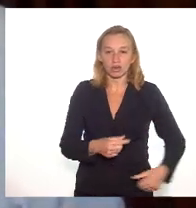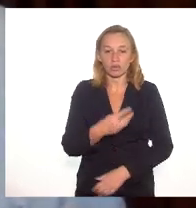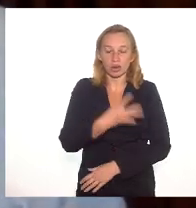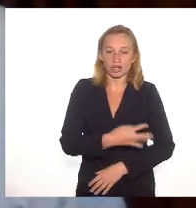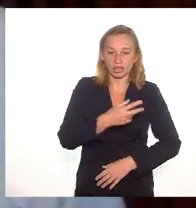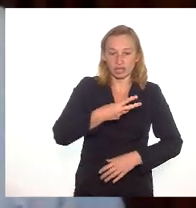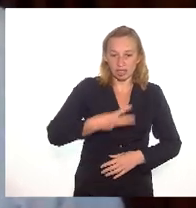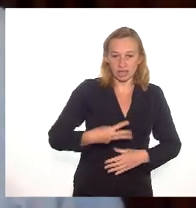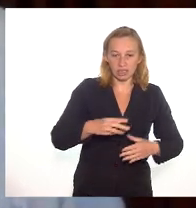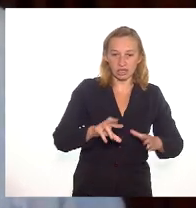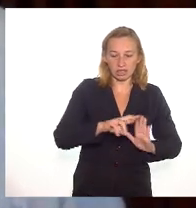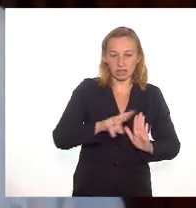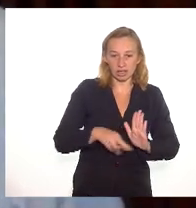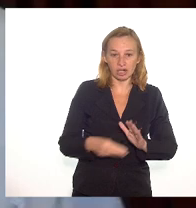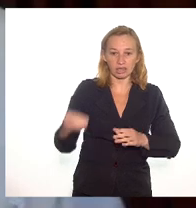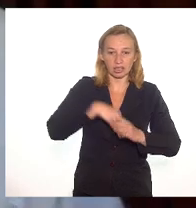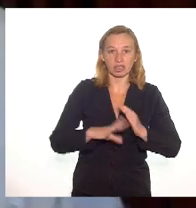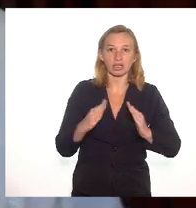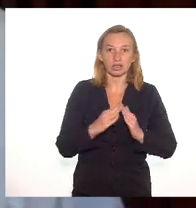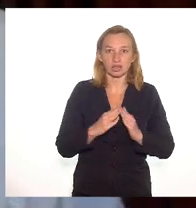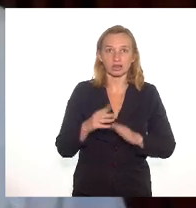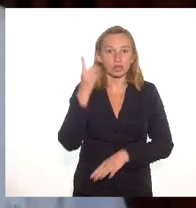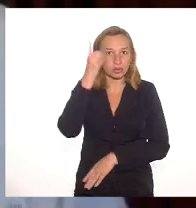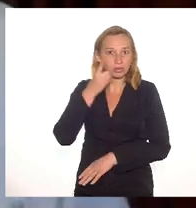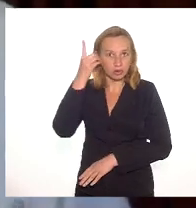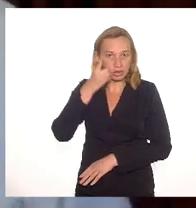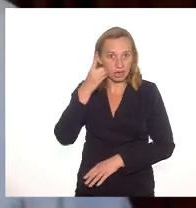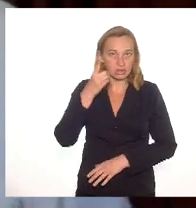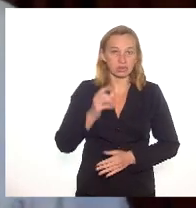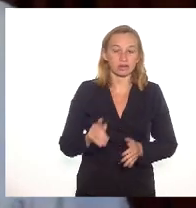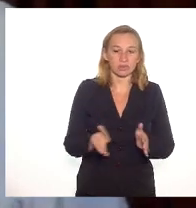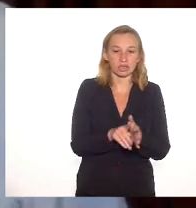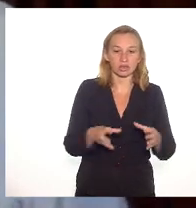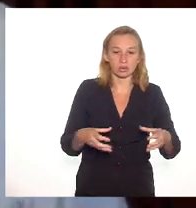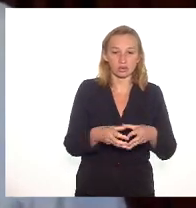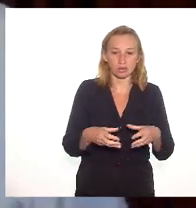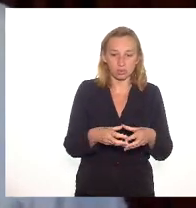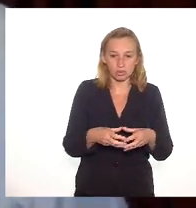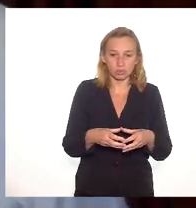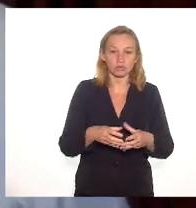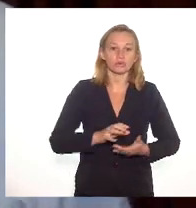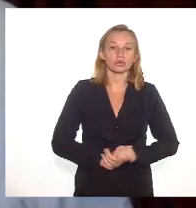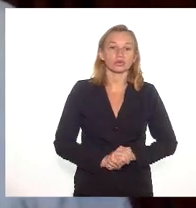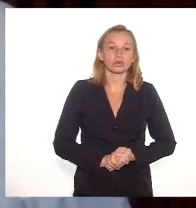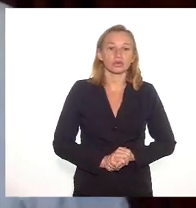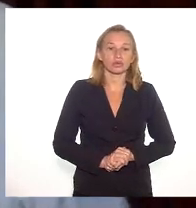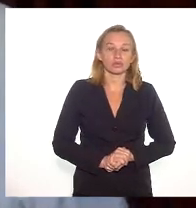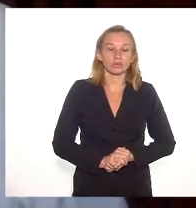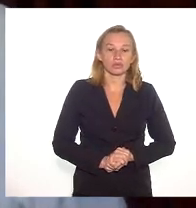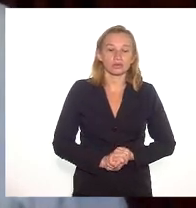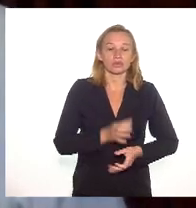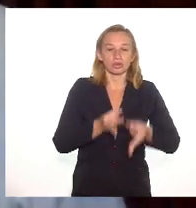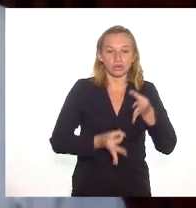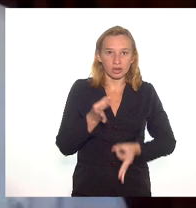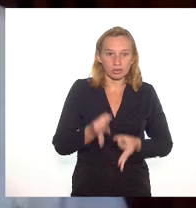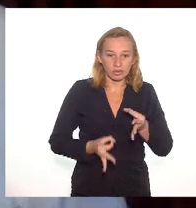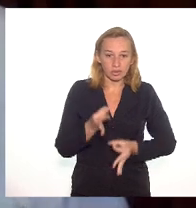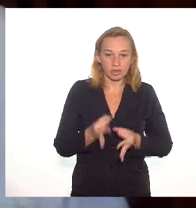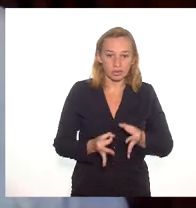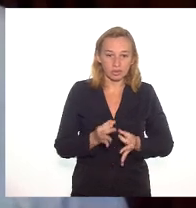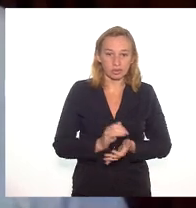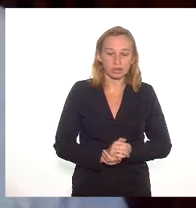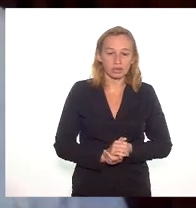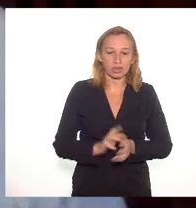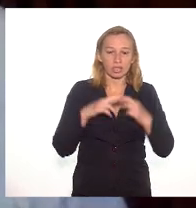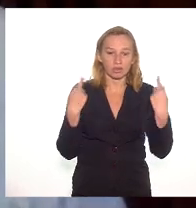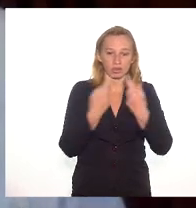interno, convoco os senhores deputados, membros efetivos, titulares e suplentes da Comissão de Constituição e Justiça para a 7ª